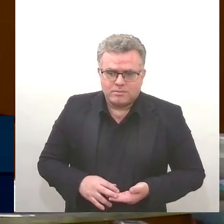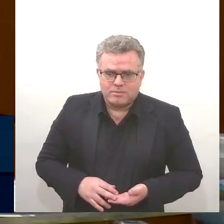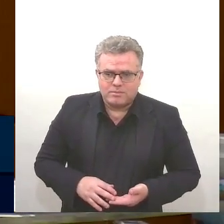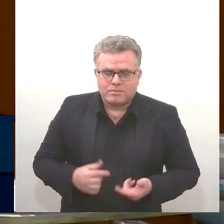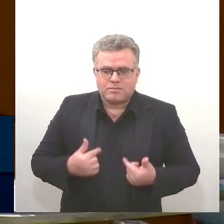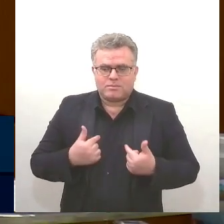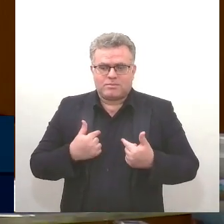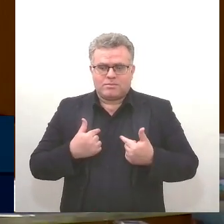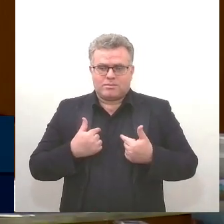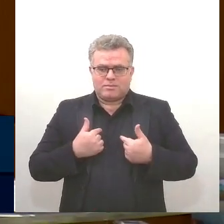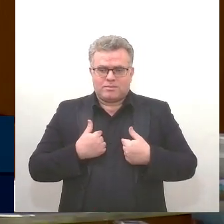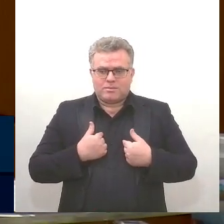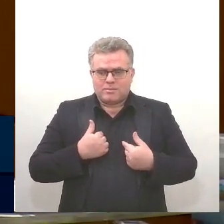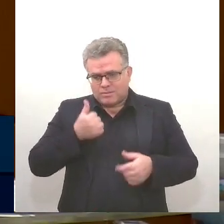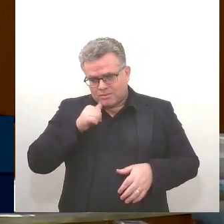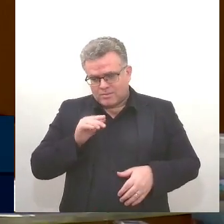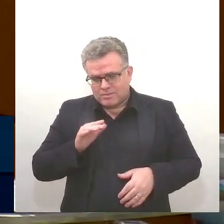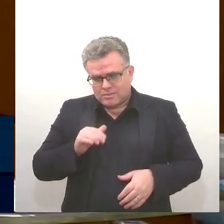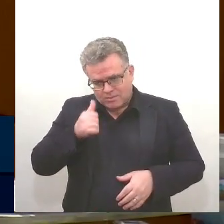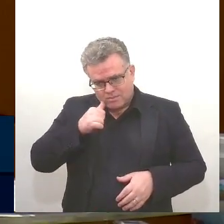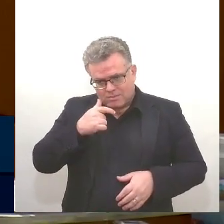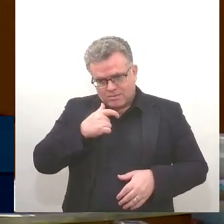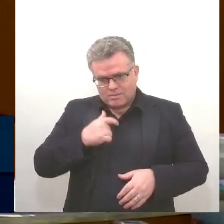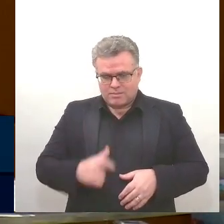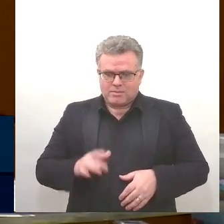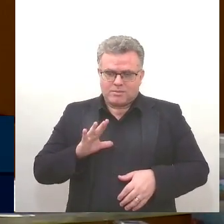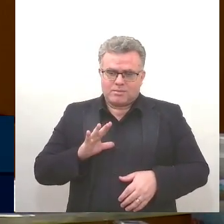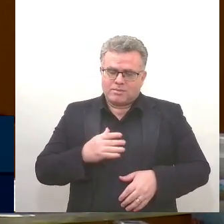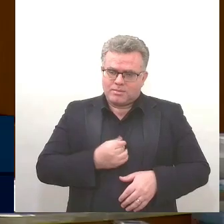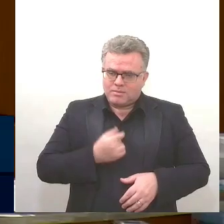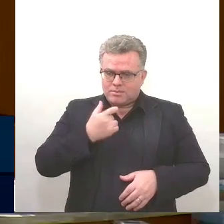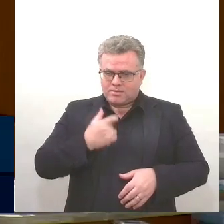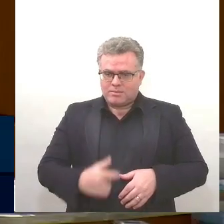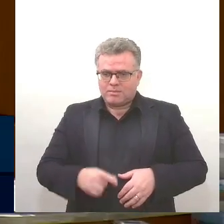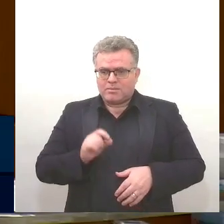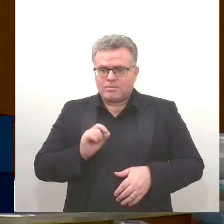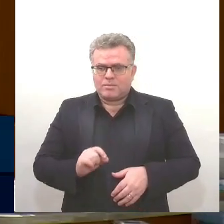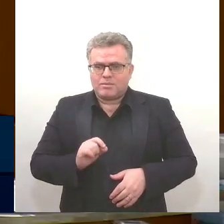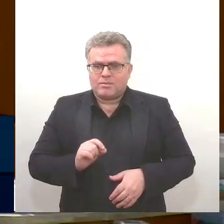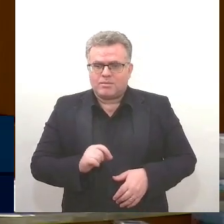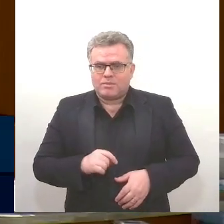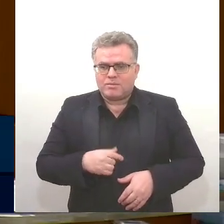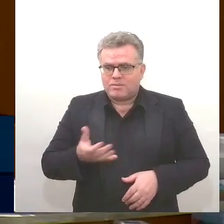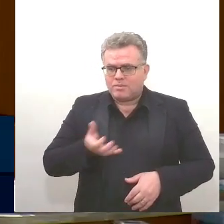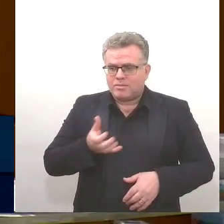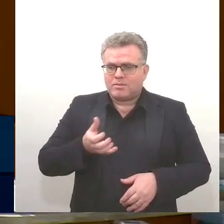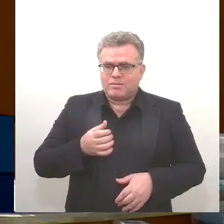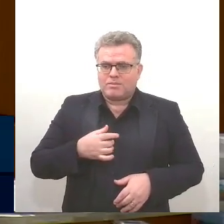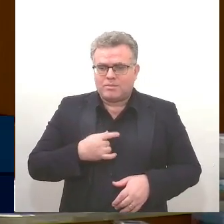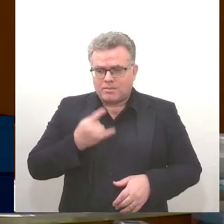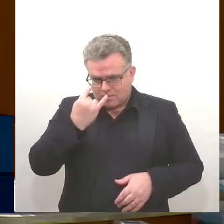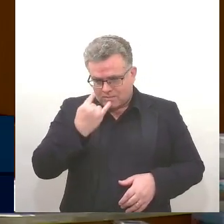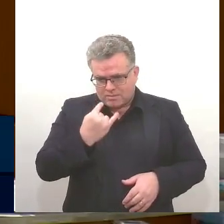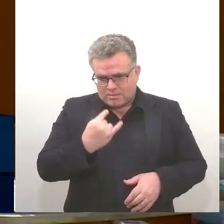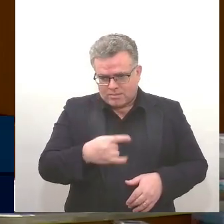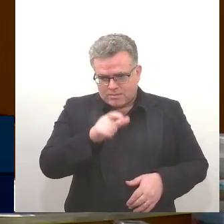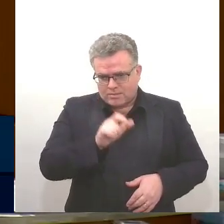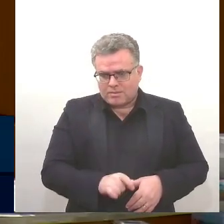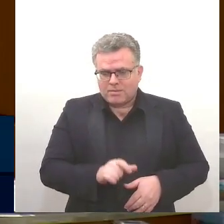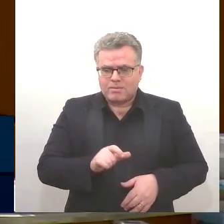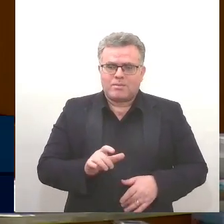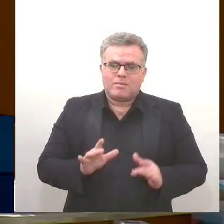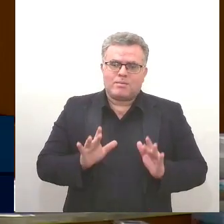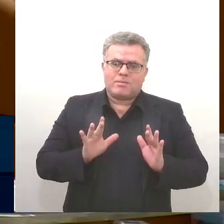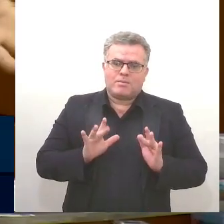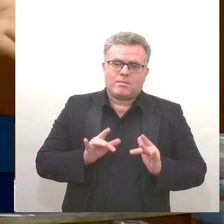uma mulher que infelizmente Pimentel só se sente atraída relacionei por pessoas